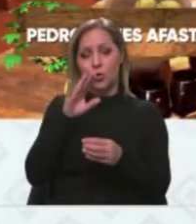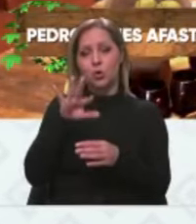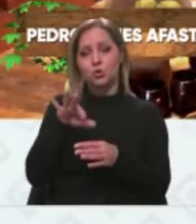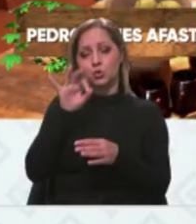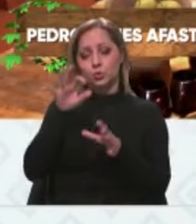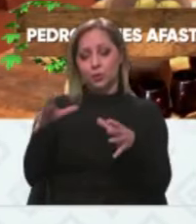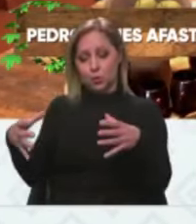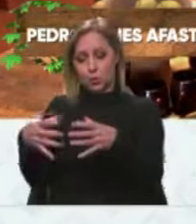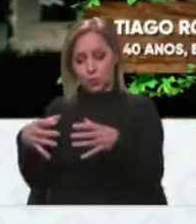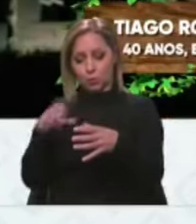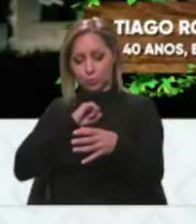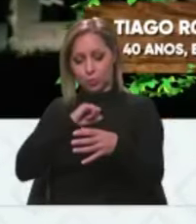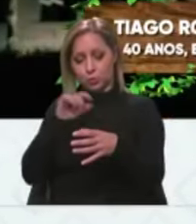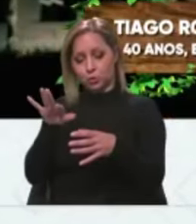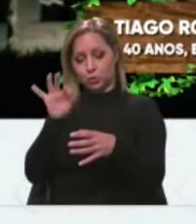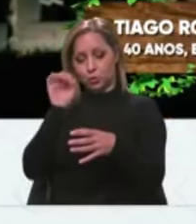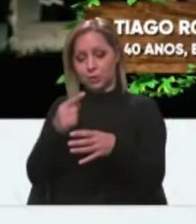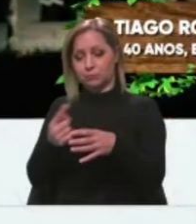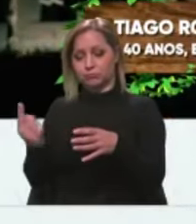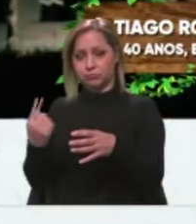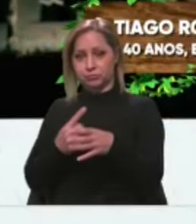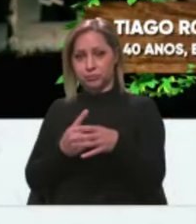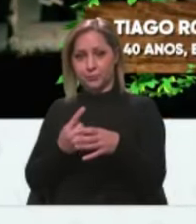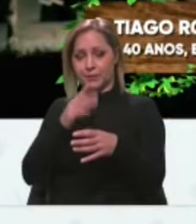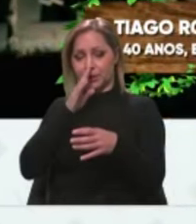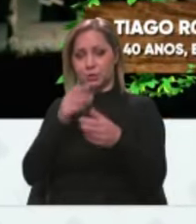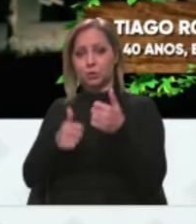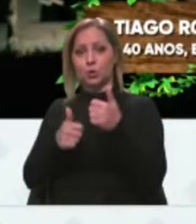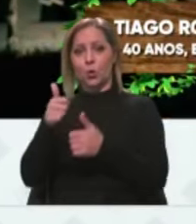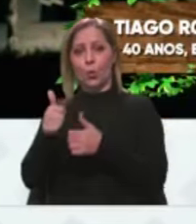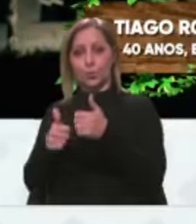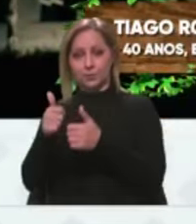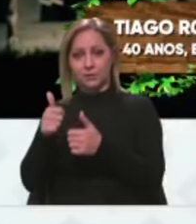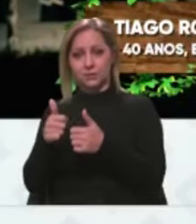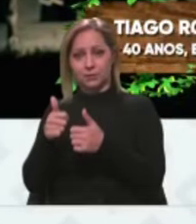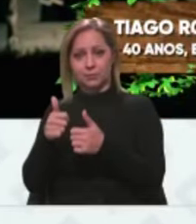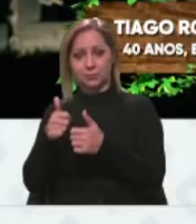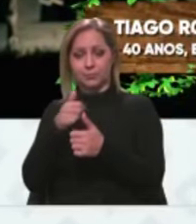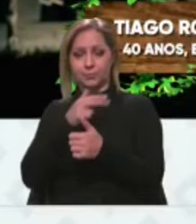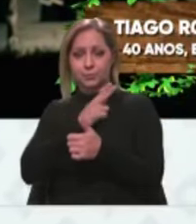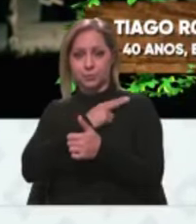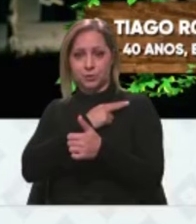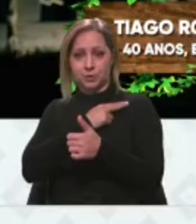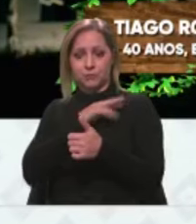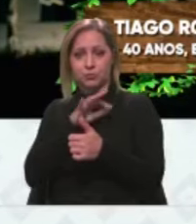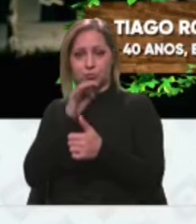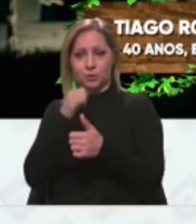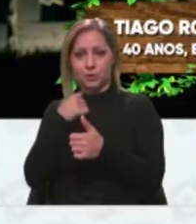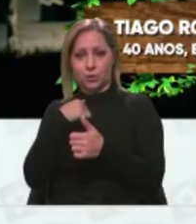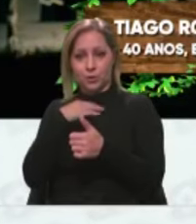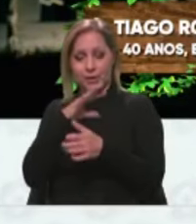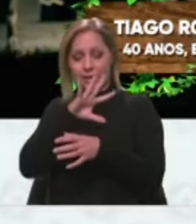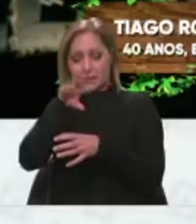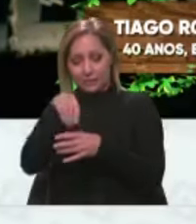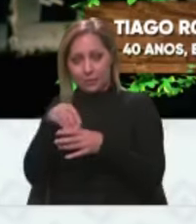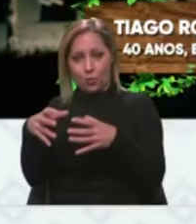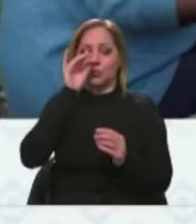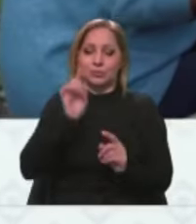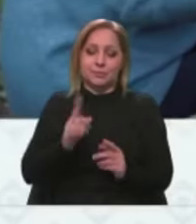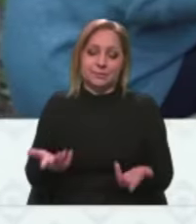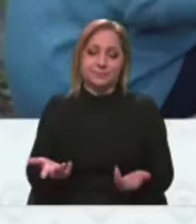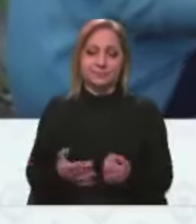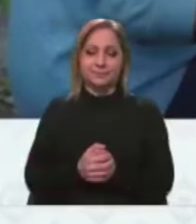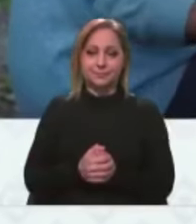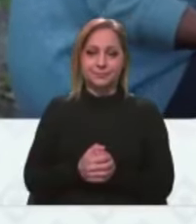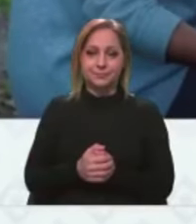entre nós, porque se era uma competição para o, claro, eleger o capataz, fazia-me todo o sentido deixar o voto entre nós.